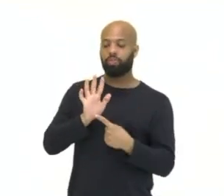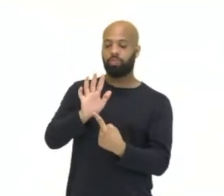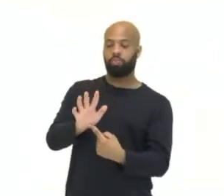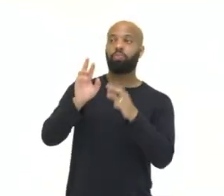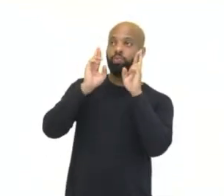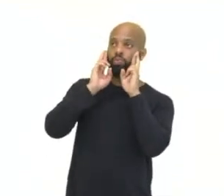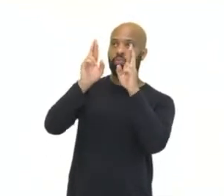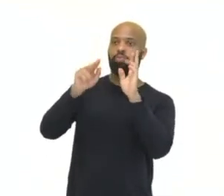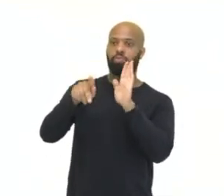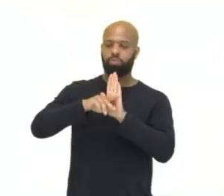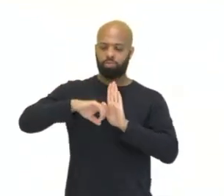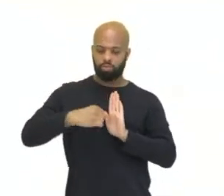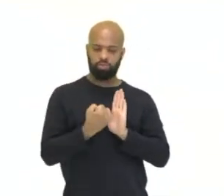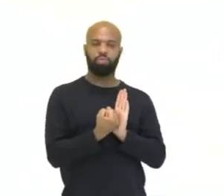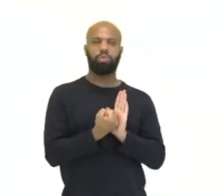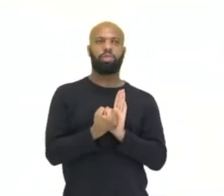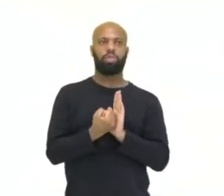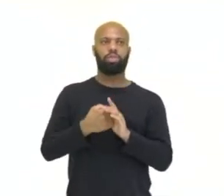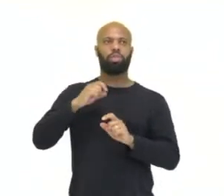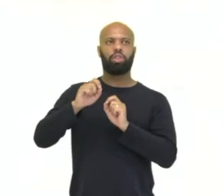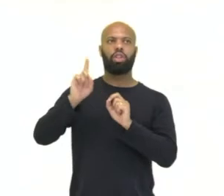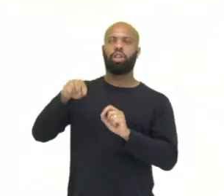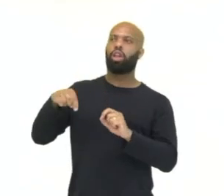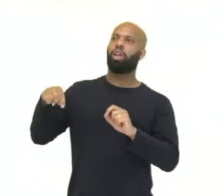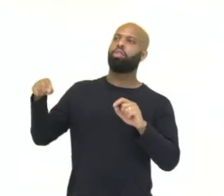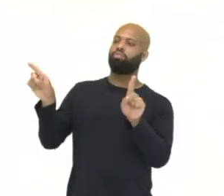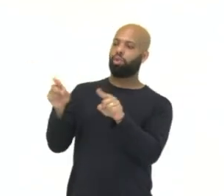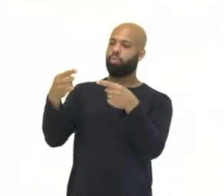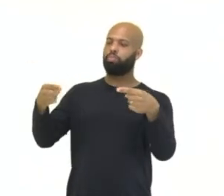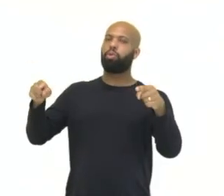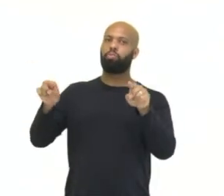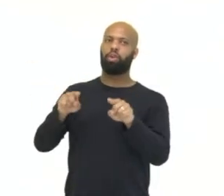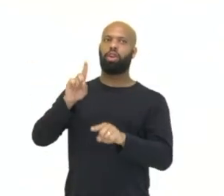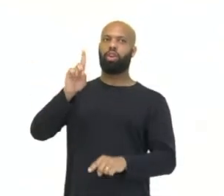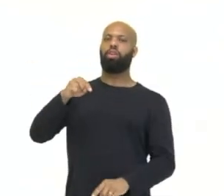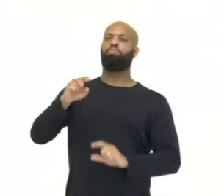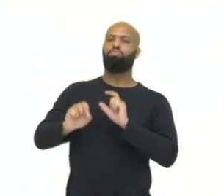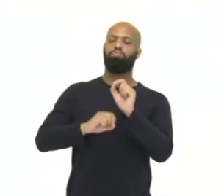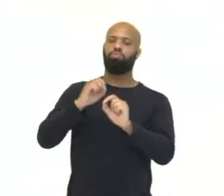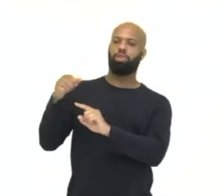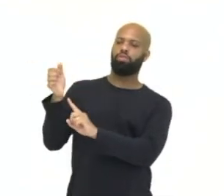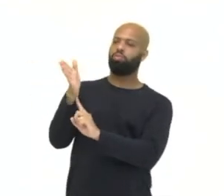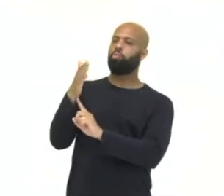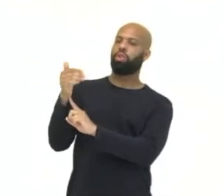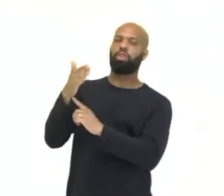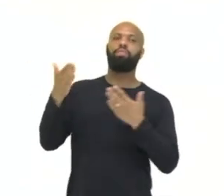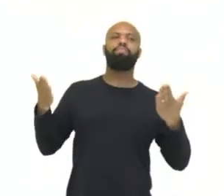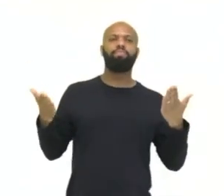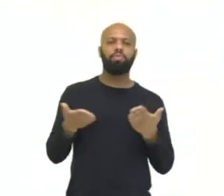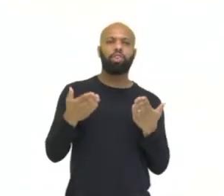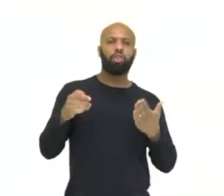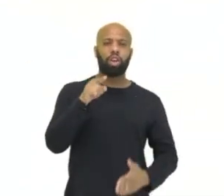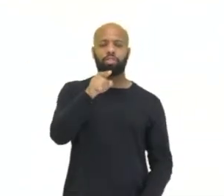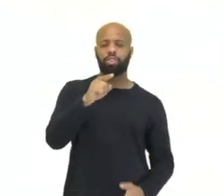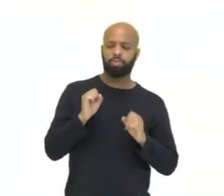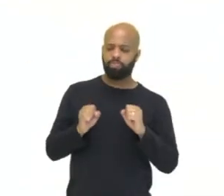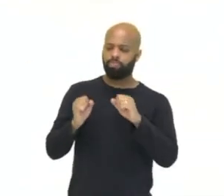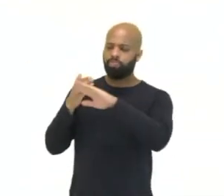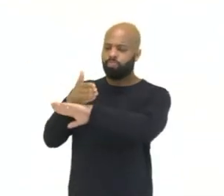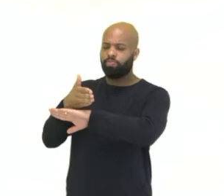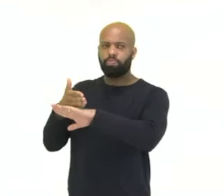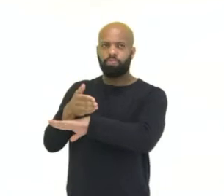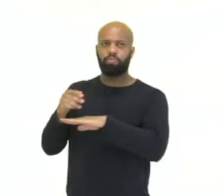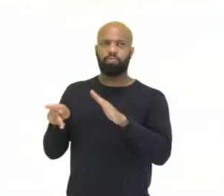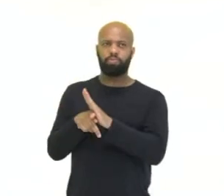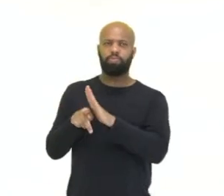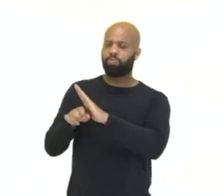nosso símbolo nacional, ao nosso hino, à nossa bandeira, né? E aqui, ó, sugiro que você acesse esse QR